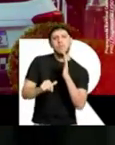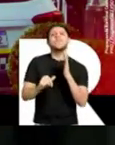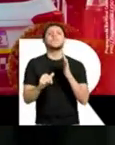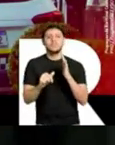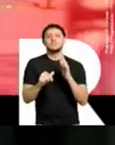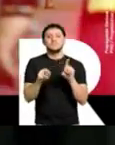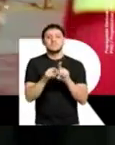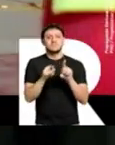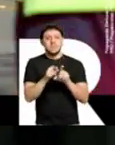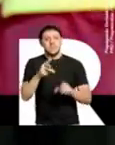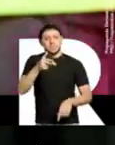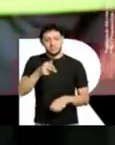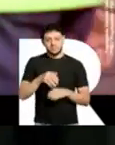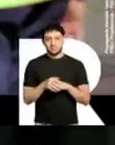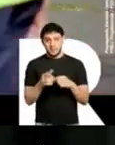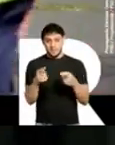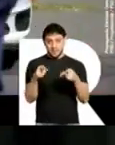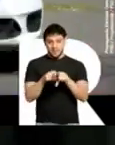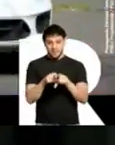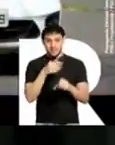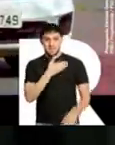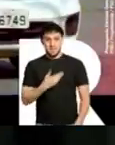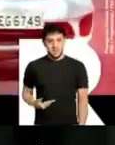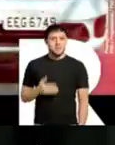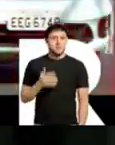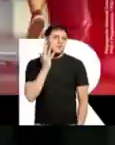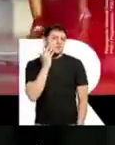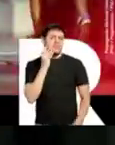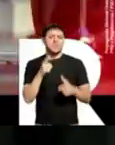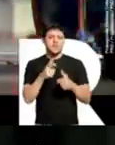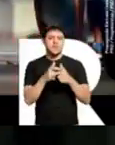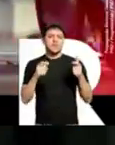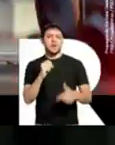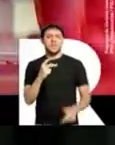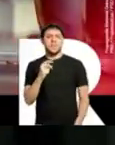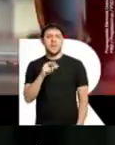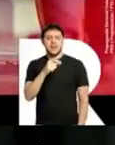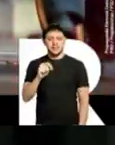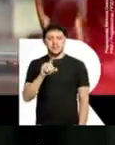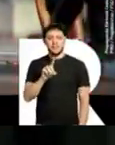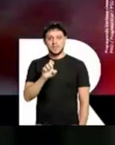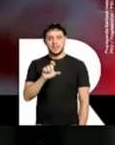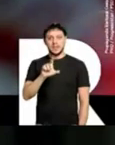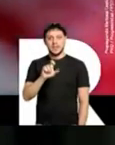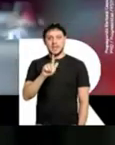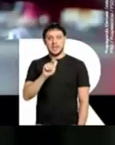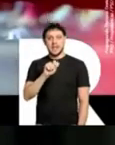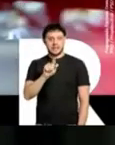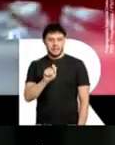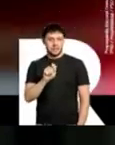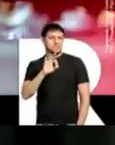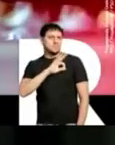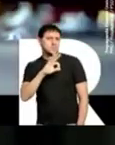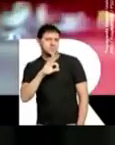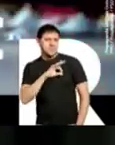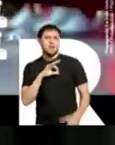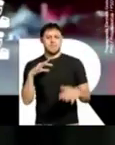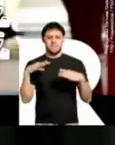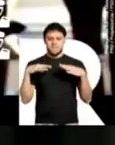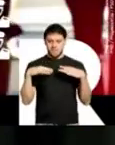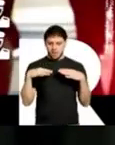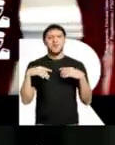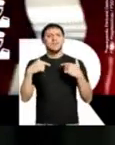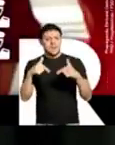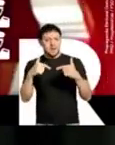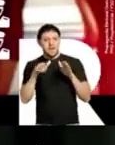roubos e homicídios. E em parceria com o governador Tarcísio, vai ampliar a operação delegada, onde o policial militar, na sua